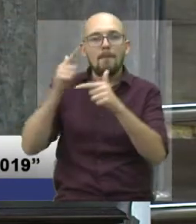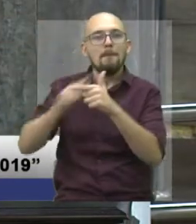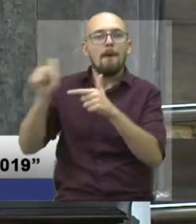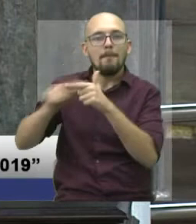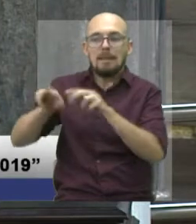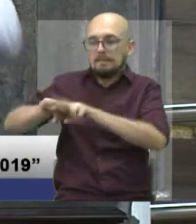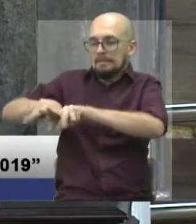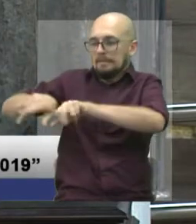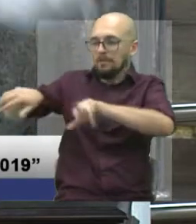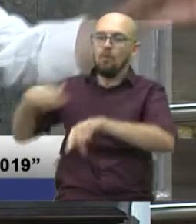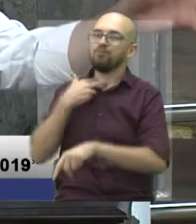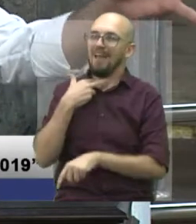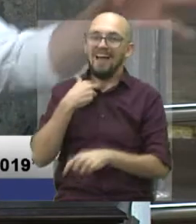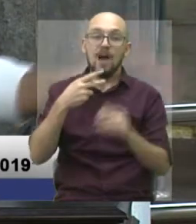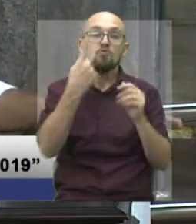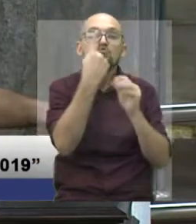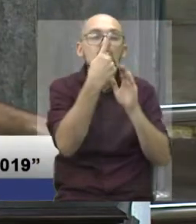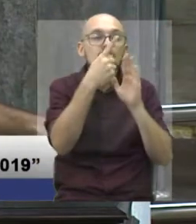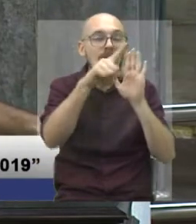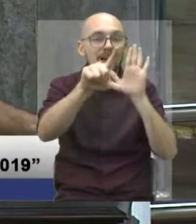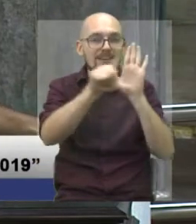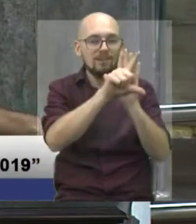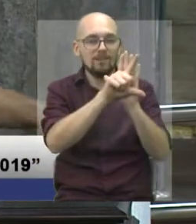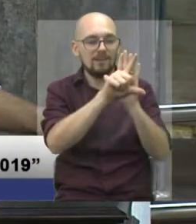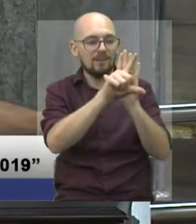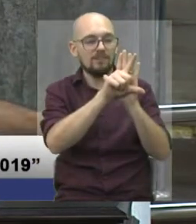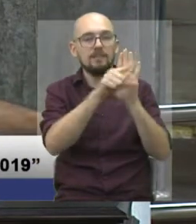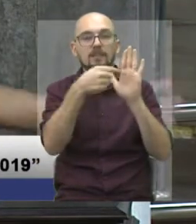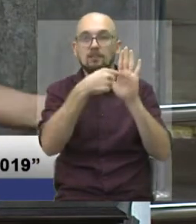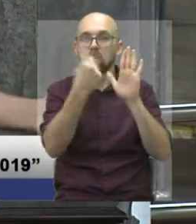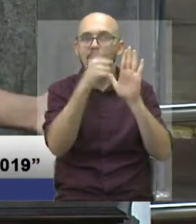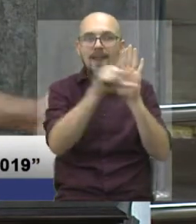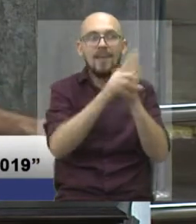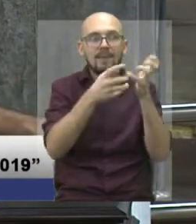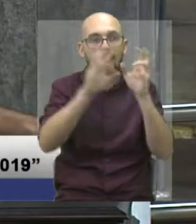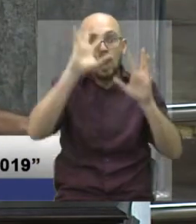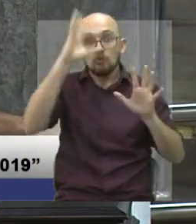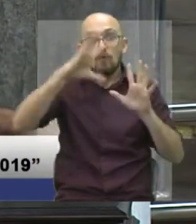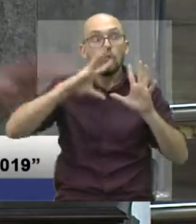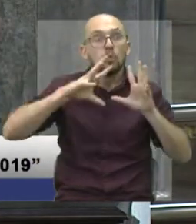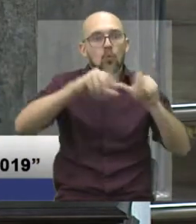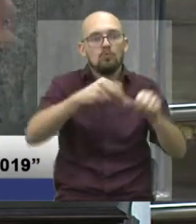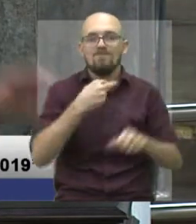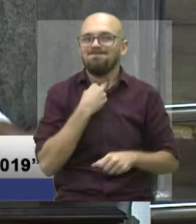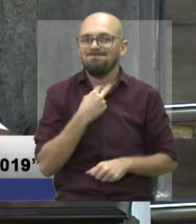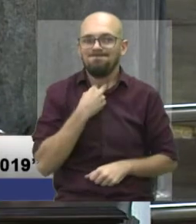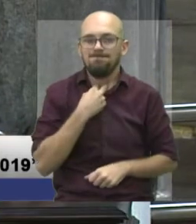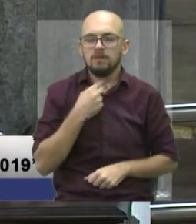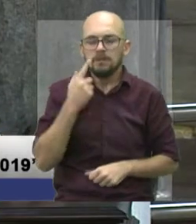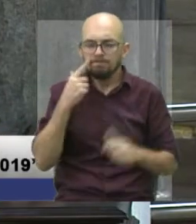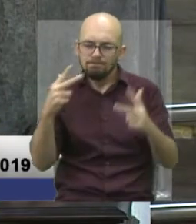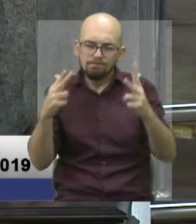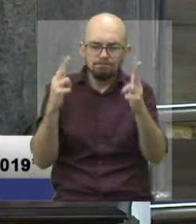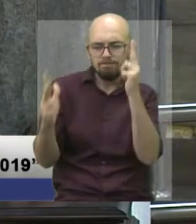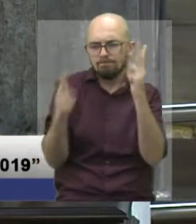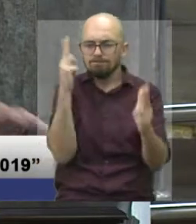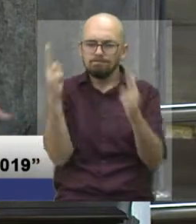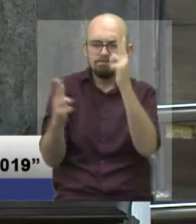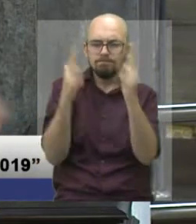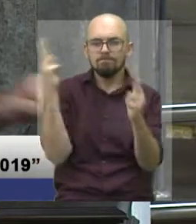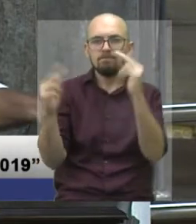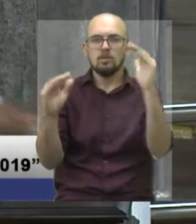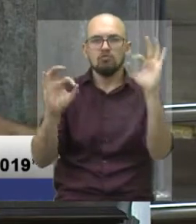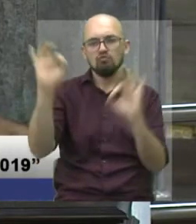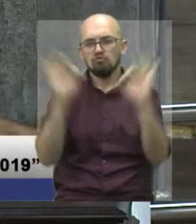quer também, numa lei, querer resolver o problema do sistema legislativo todo. E aí a gente foi recortando e fizemos algumas alterações